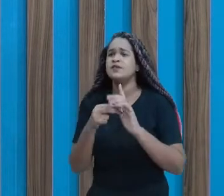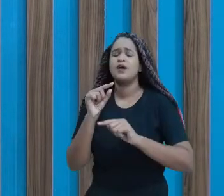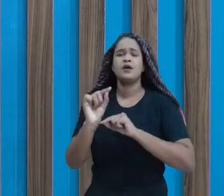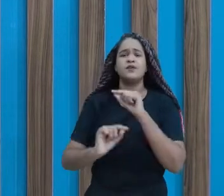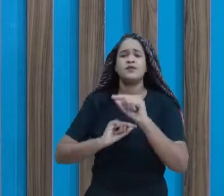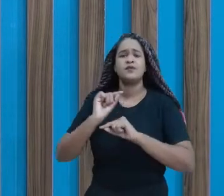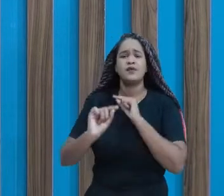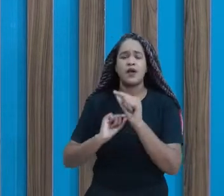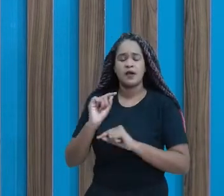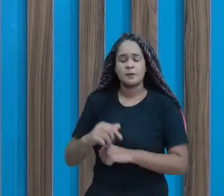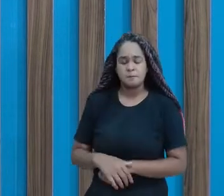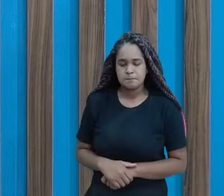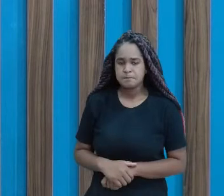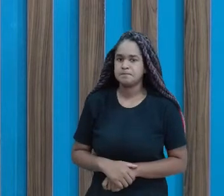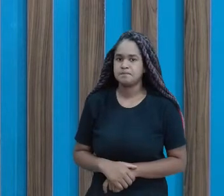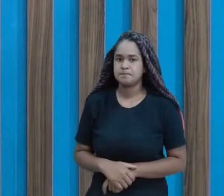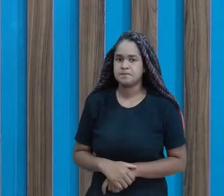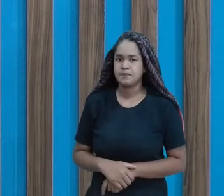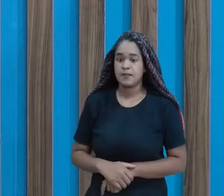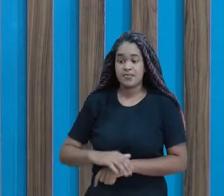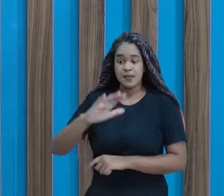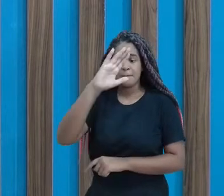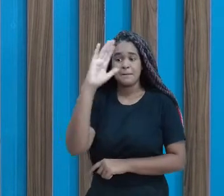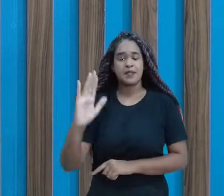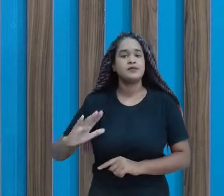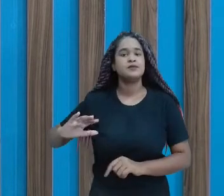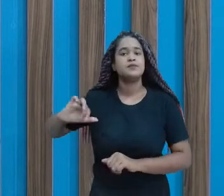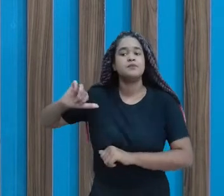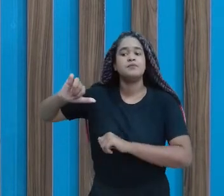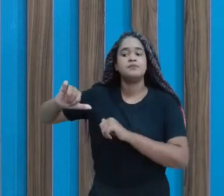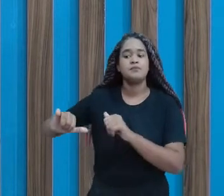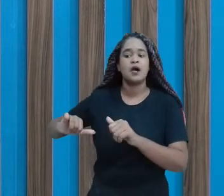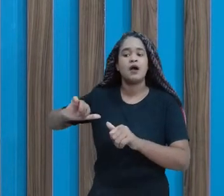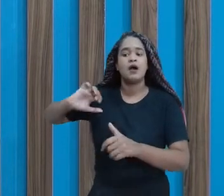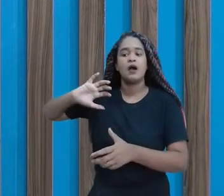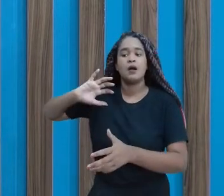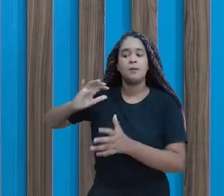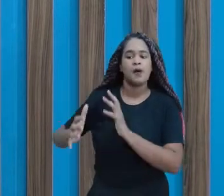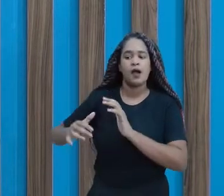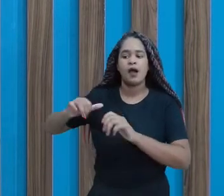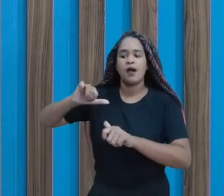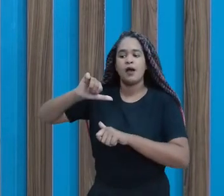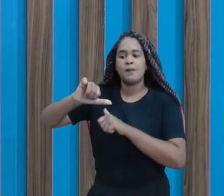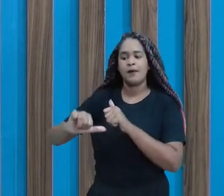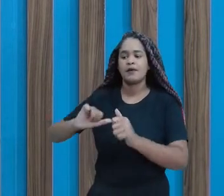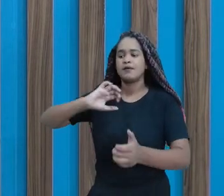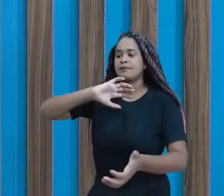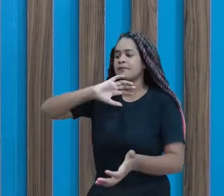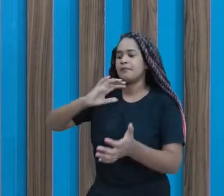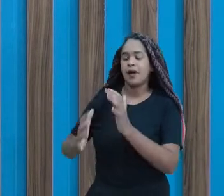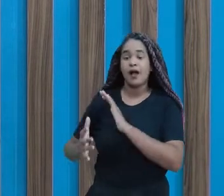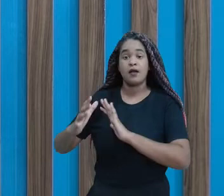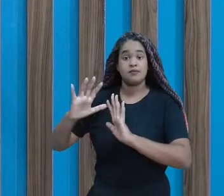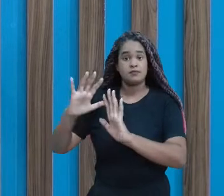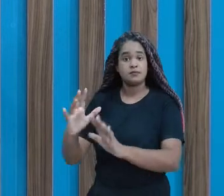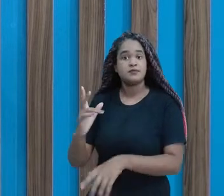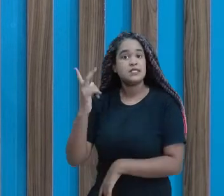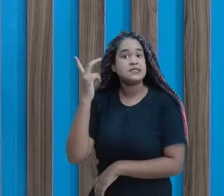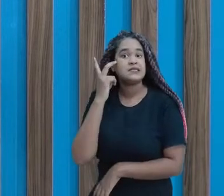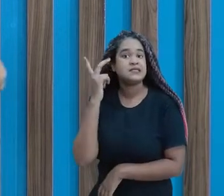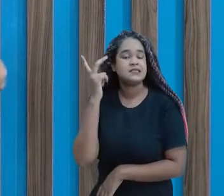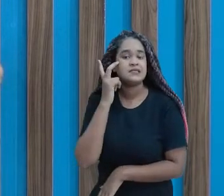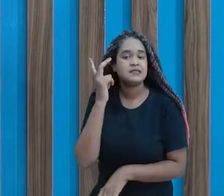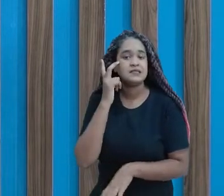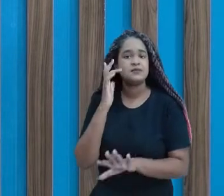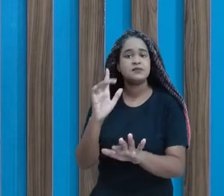para o modernismo? É o Brasil mudando, né, é o Brasil se industrializando, especificamente de São Paulo, e um interesse